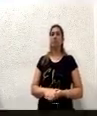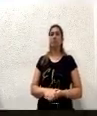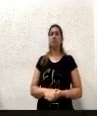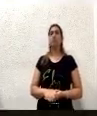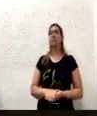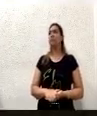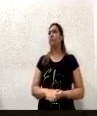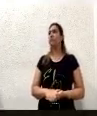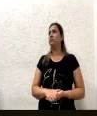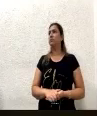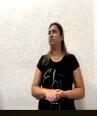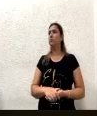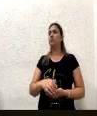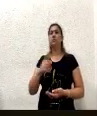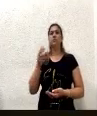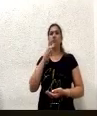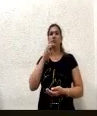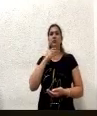aqui, rapidinho,